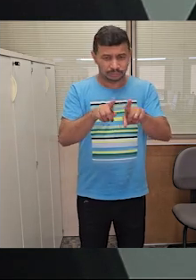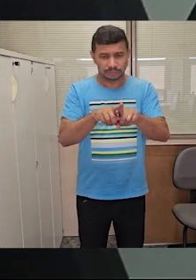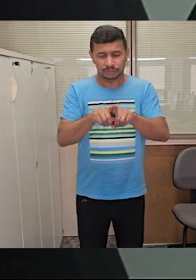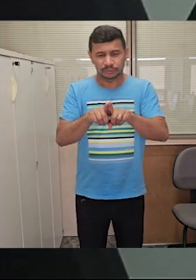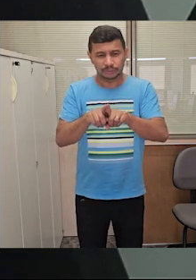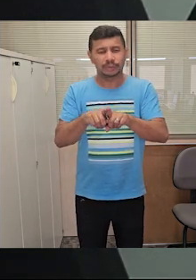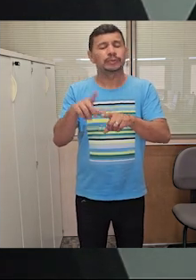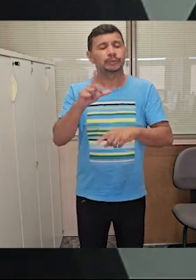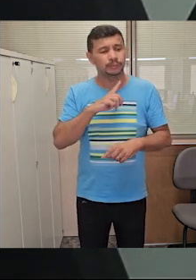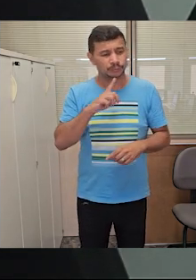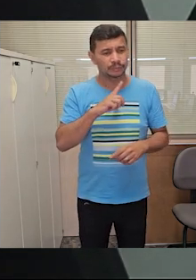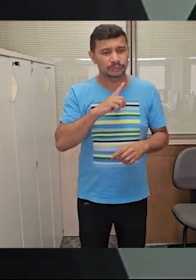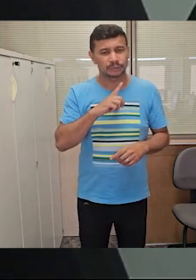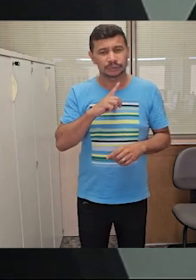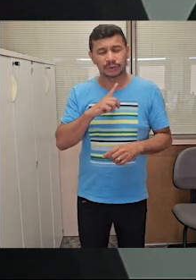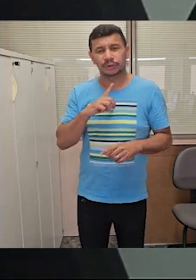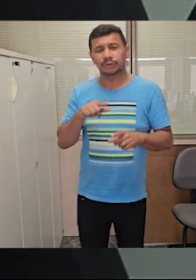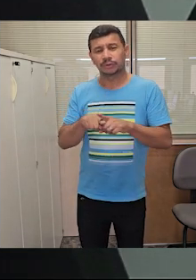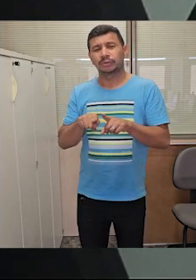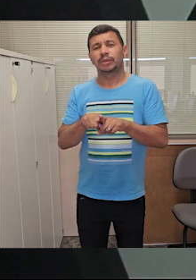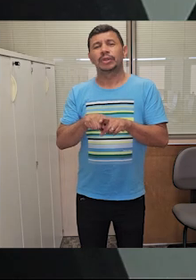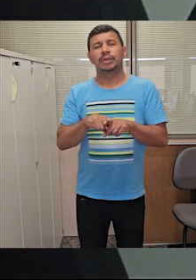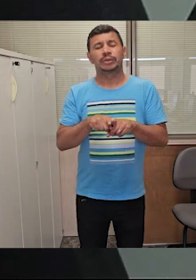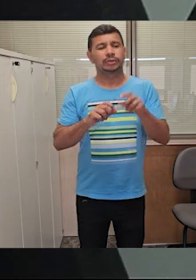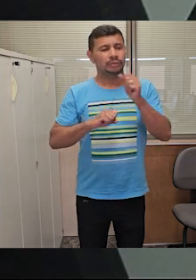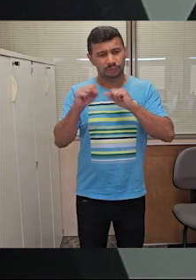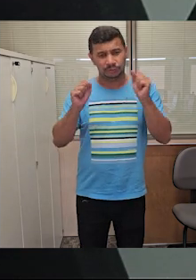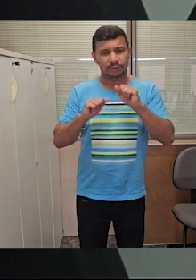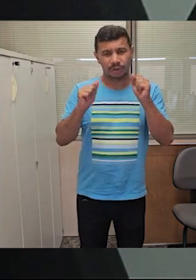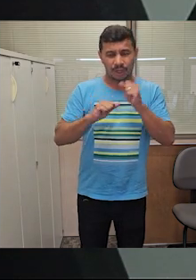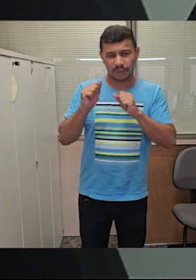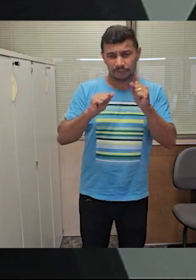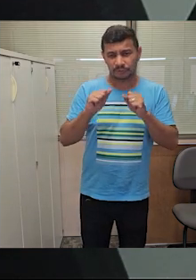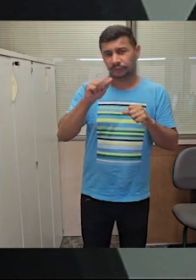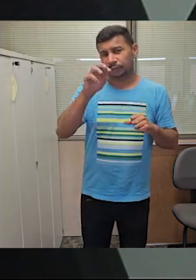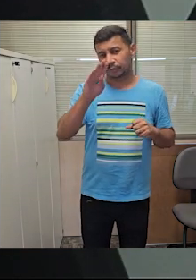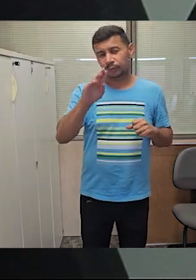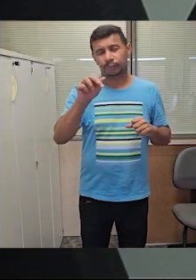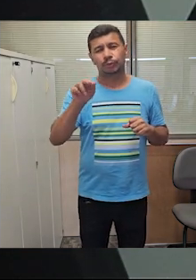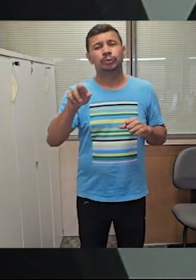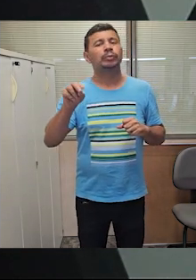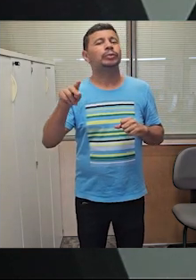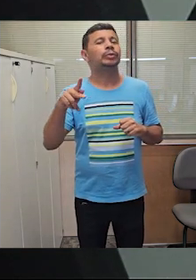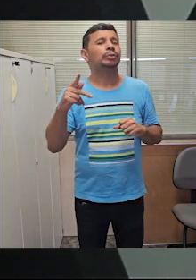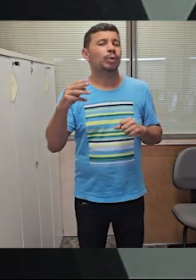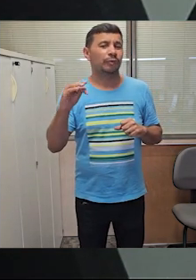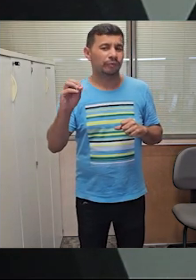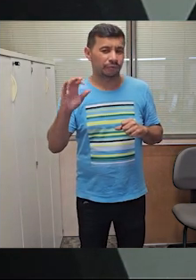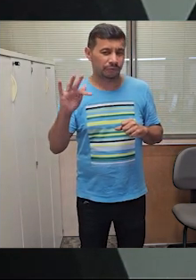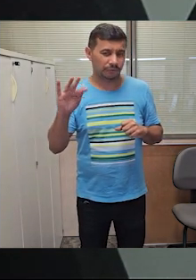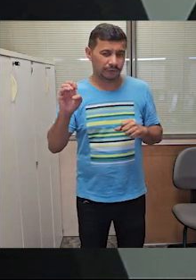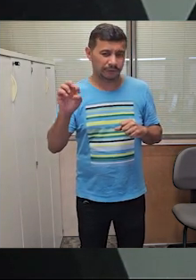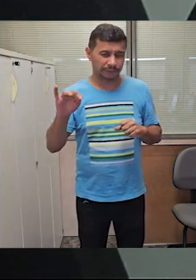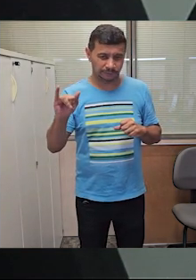Mesmo assim, a Bromovere parou como estava programado. Eu estava lá na porta da